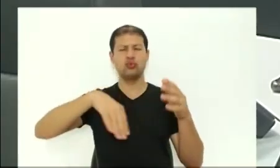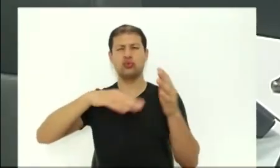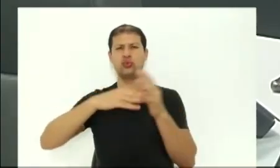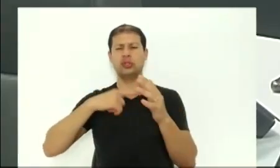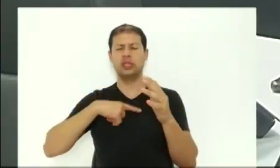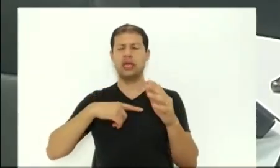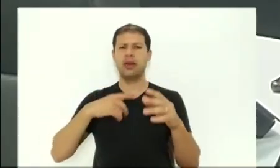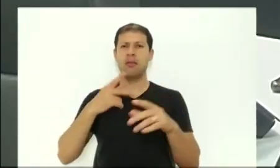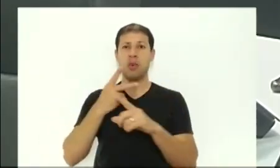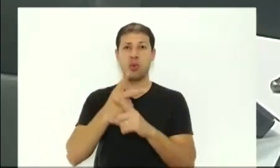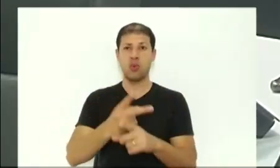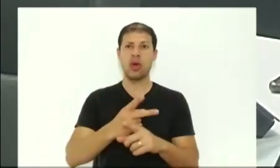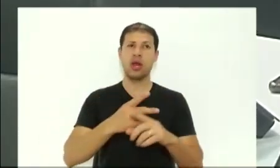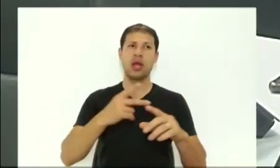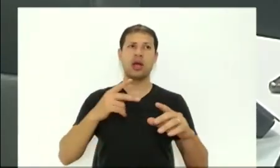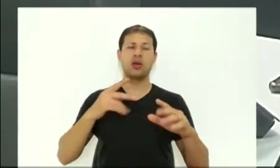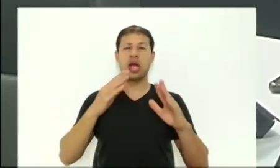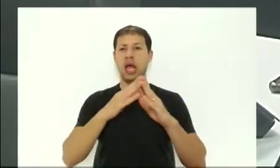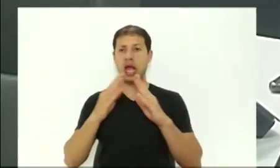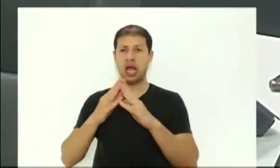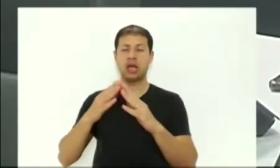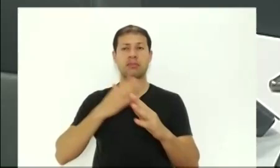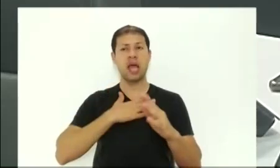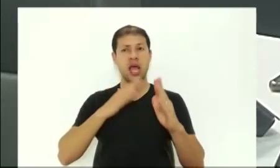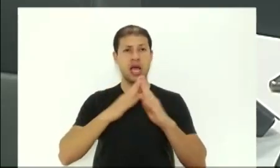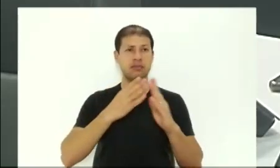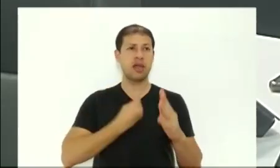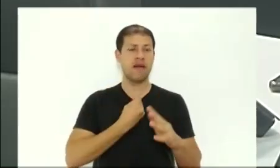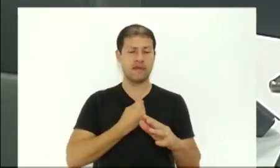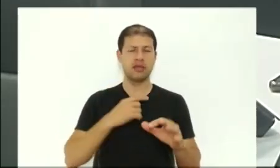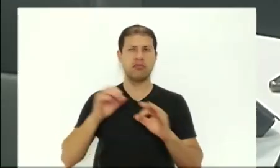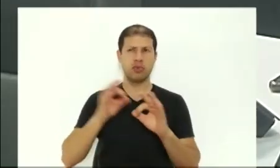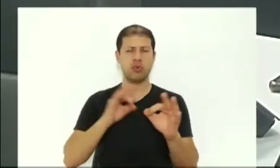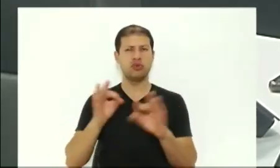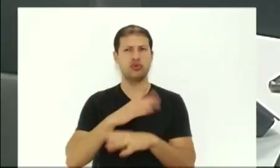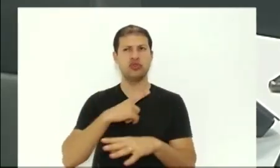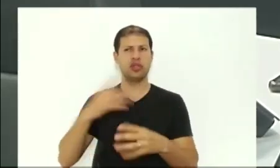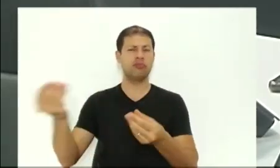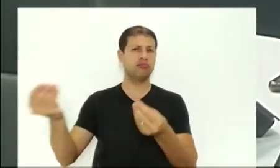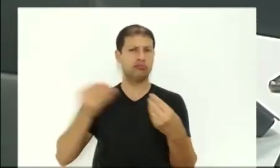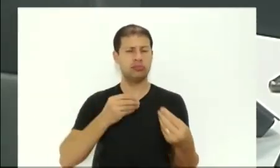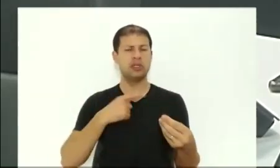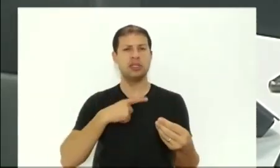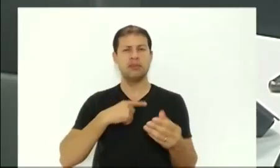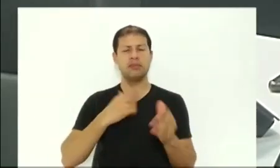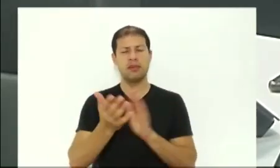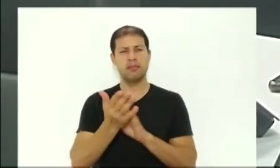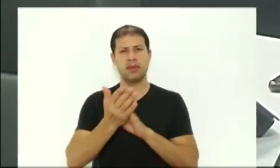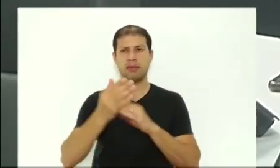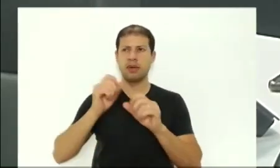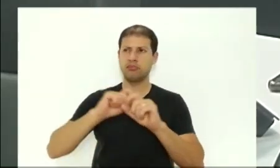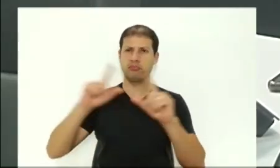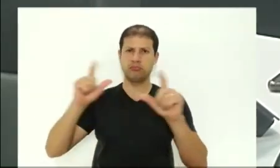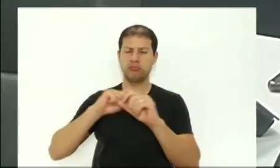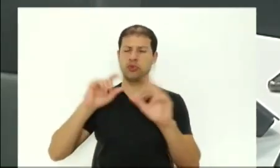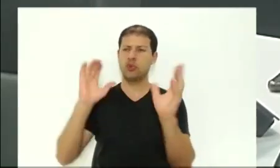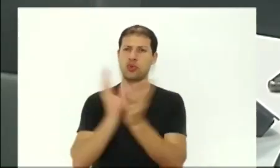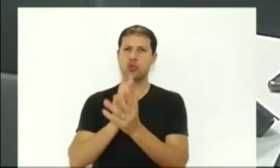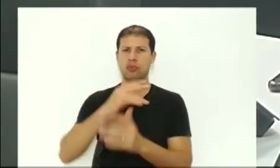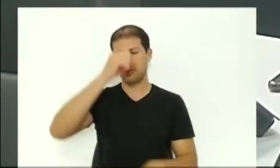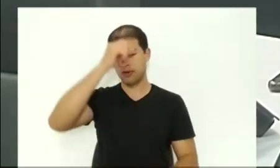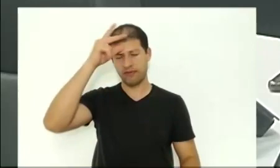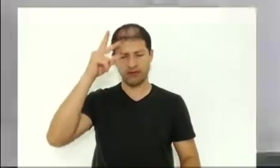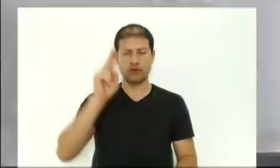Vida, já estamos preparados para recebê-las. Então, parabéns pela apresentação e parabéns pela equipe do prefeito Pardini, em nome do Fábio Leite.